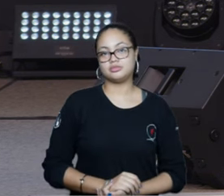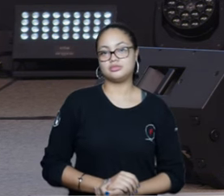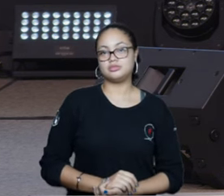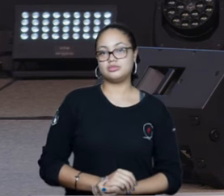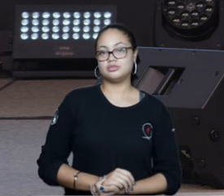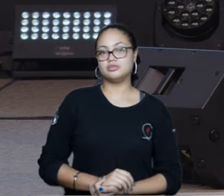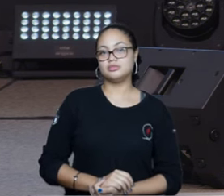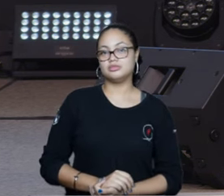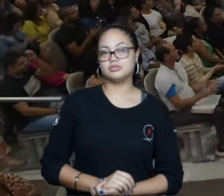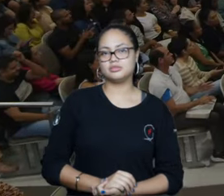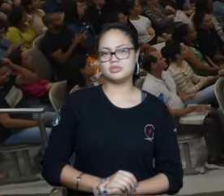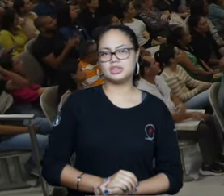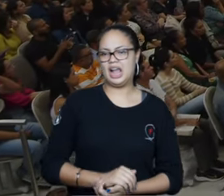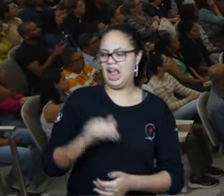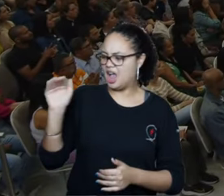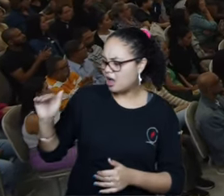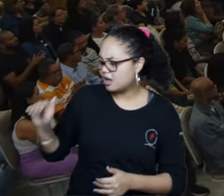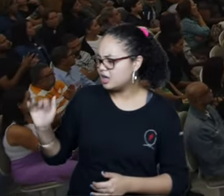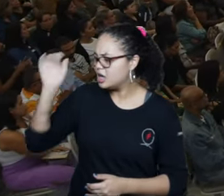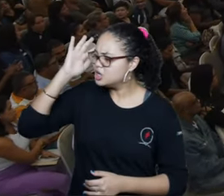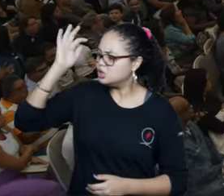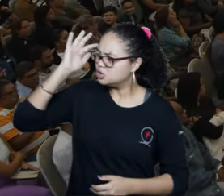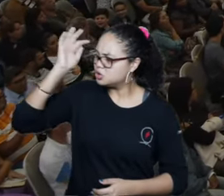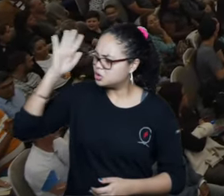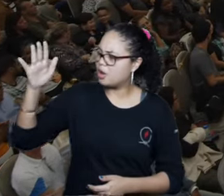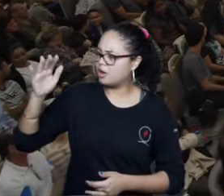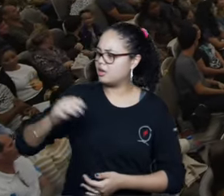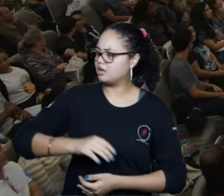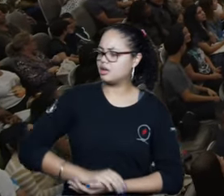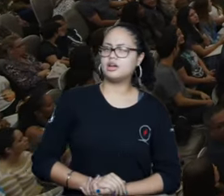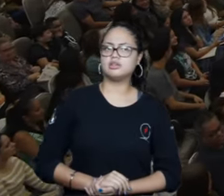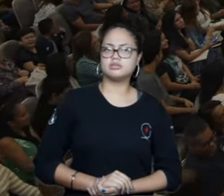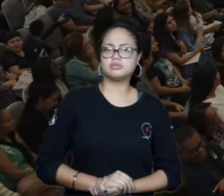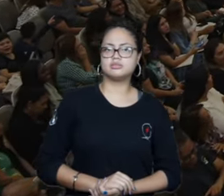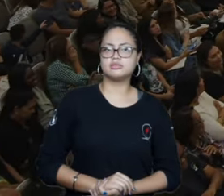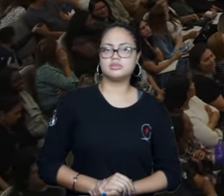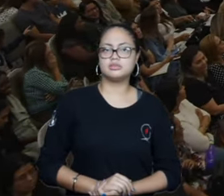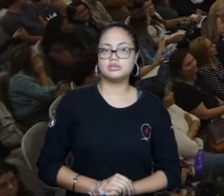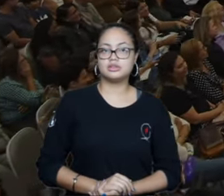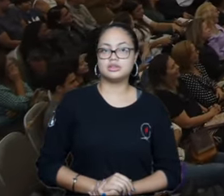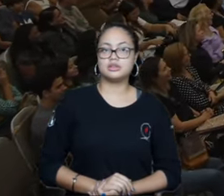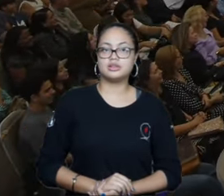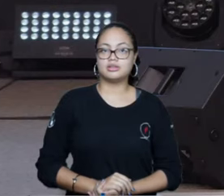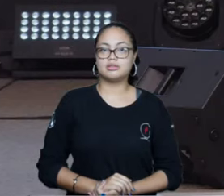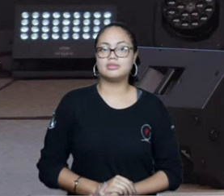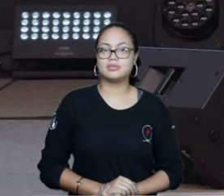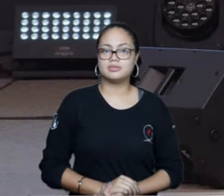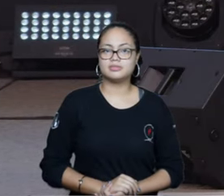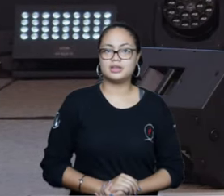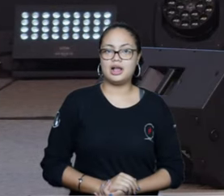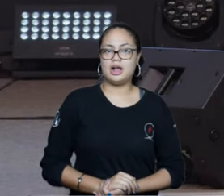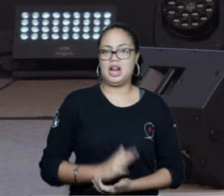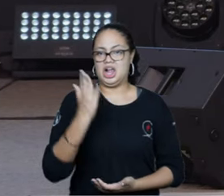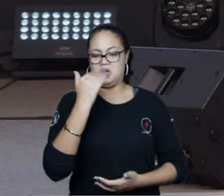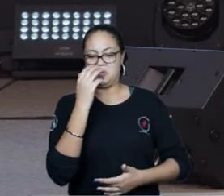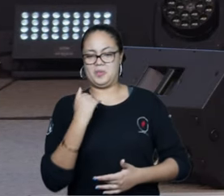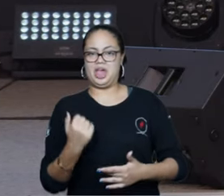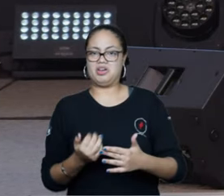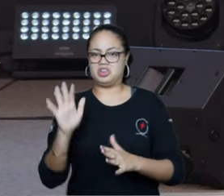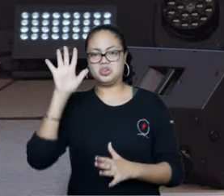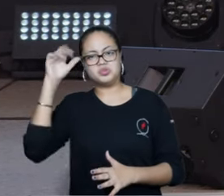sonha aí cutuca quem tá do teu lado sonha aí irmão mas não é porque comer o mocotó e dormiu de barriga cheia não